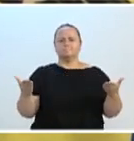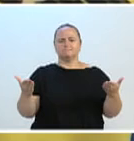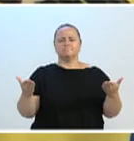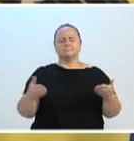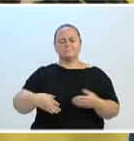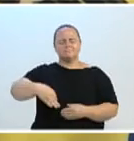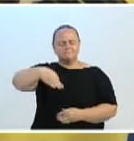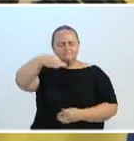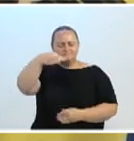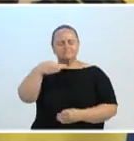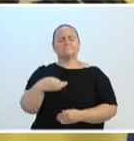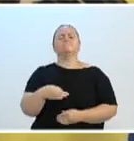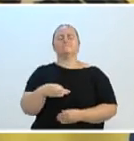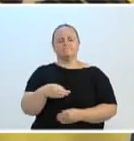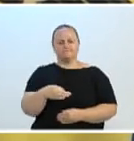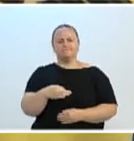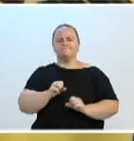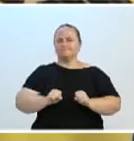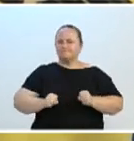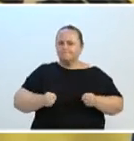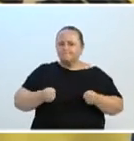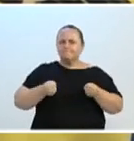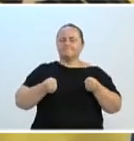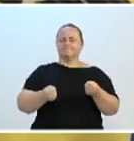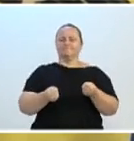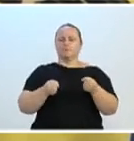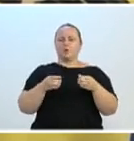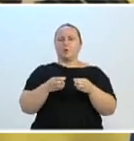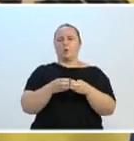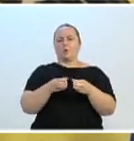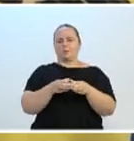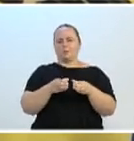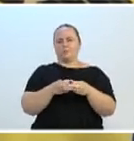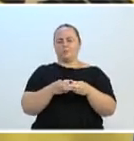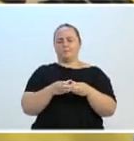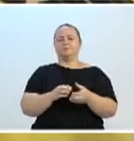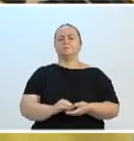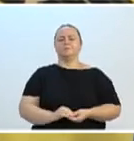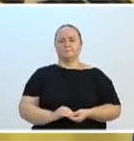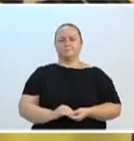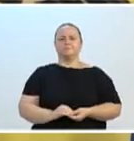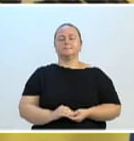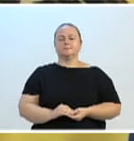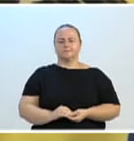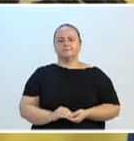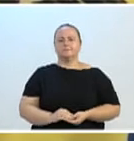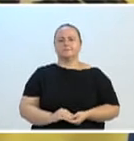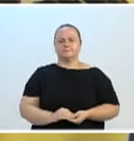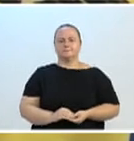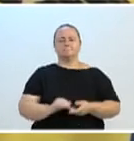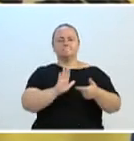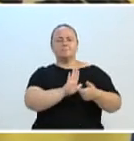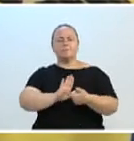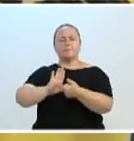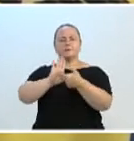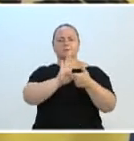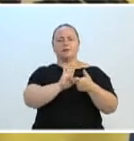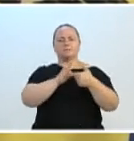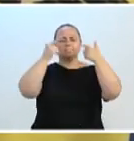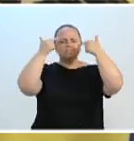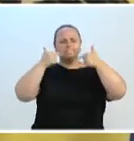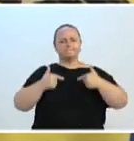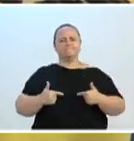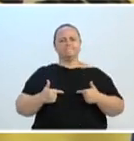dedicação minha e de todos que estarão ao meu lado. Vamos priorizar a transparência dos processos e